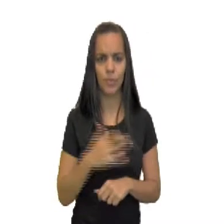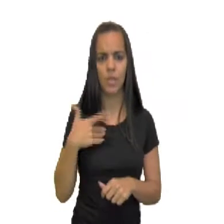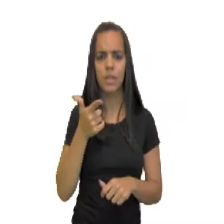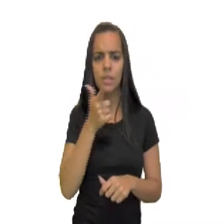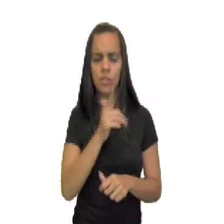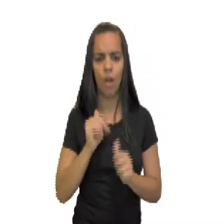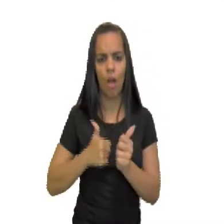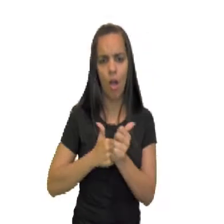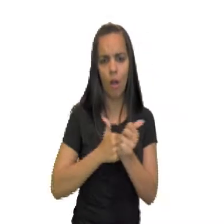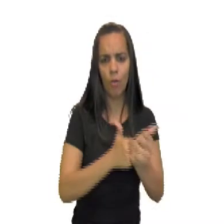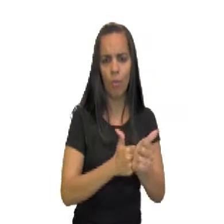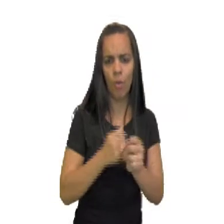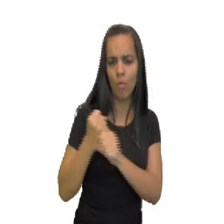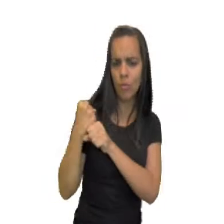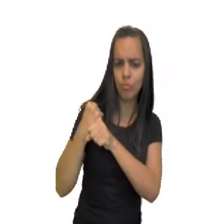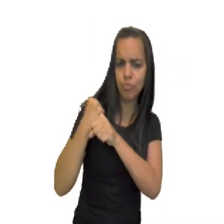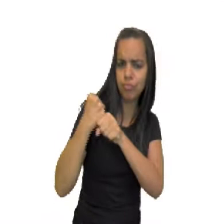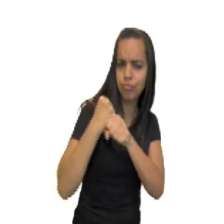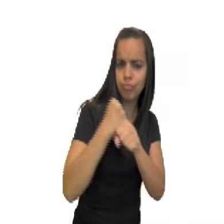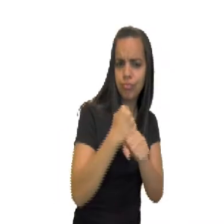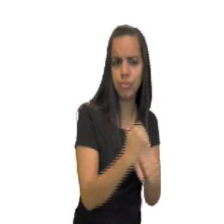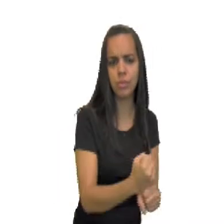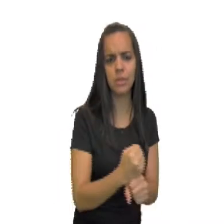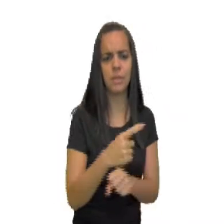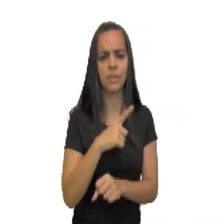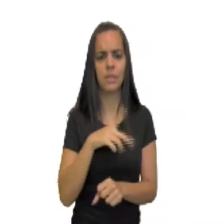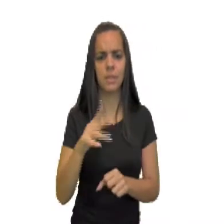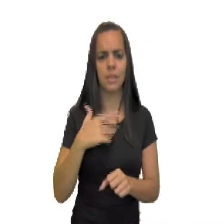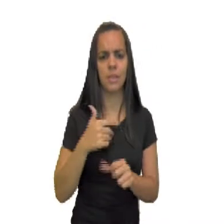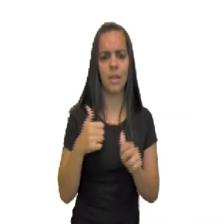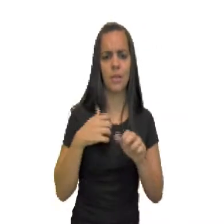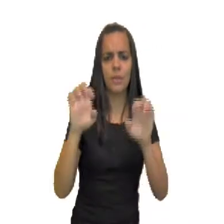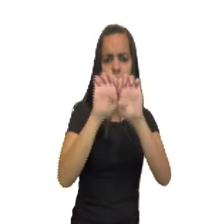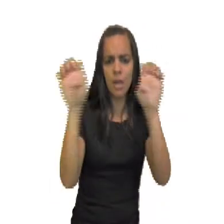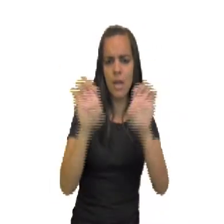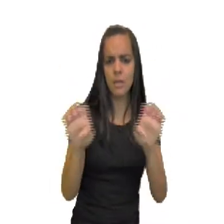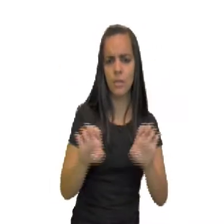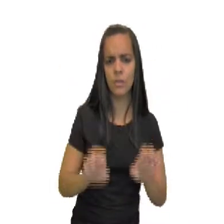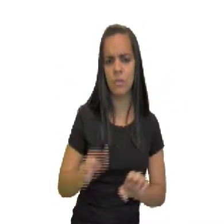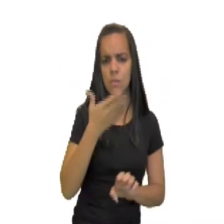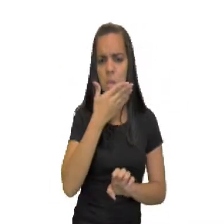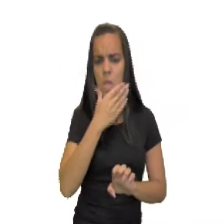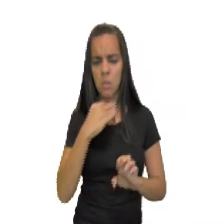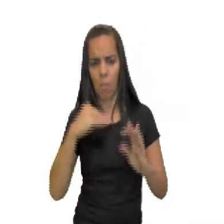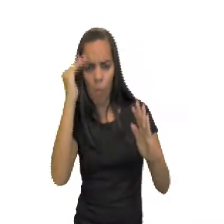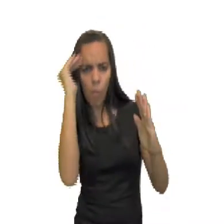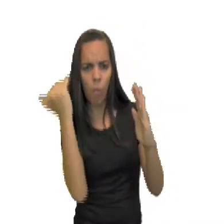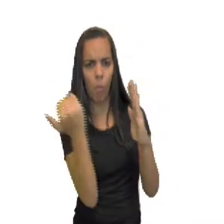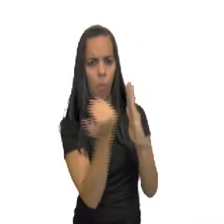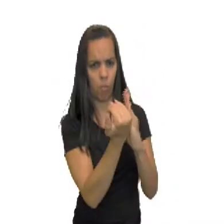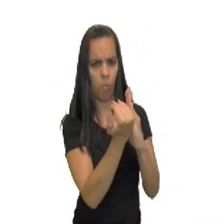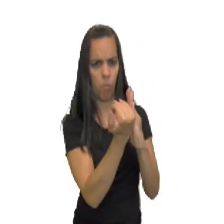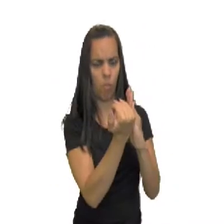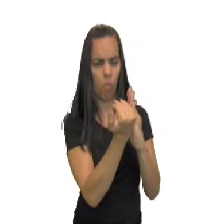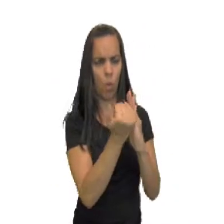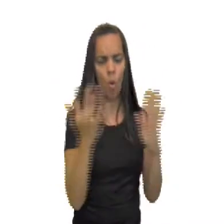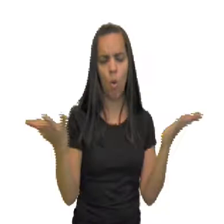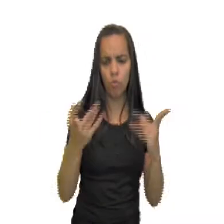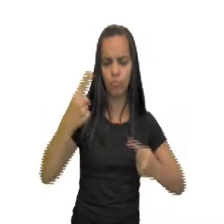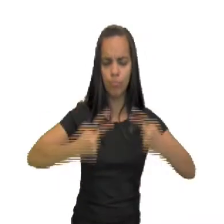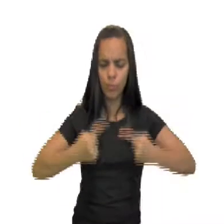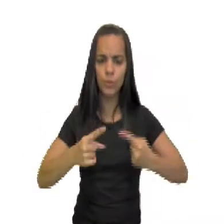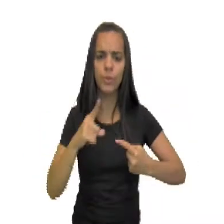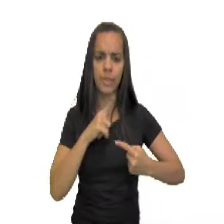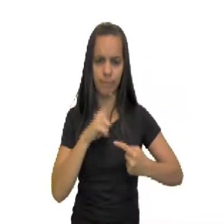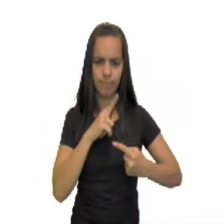passar dos anos. O combate à estrutura patriarcal é, sim, muito mais discutido